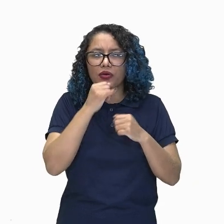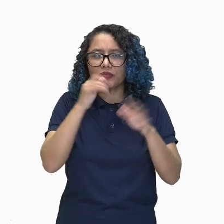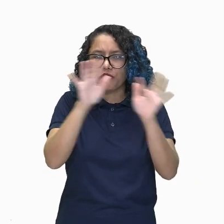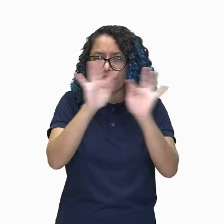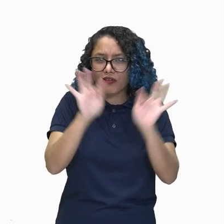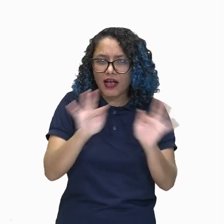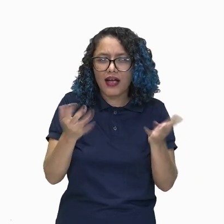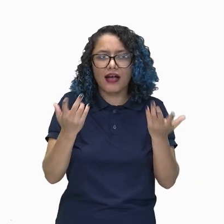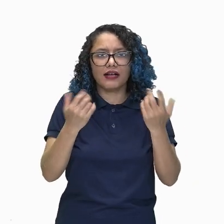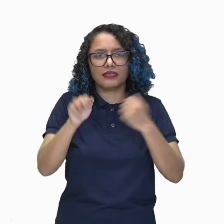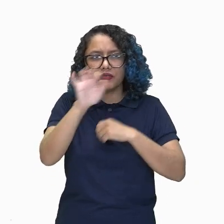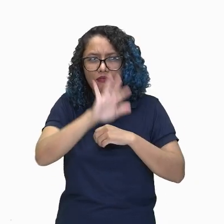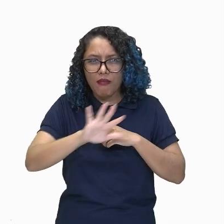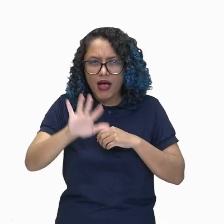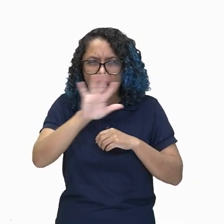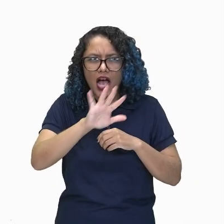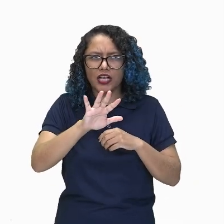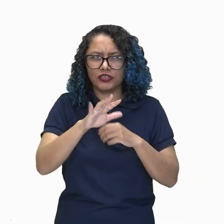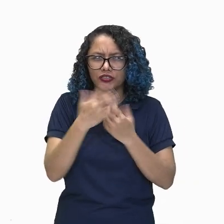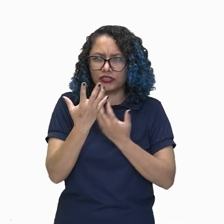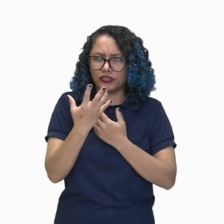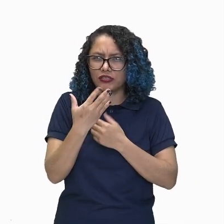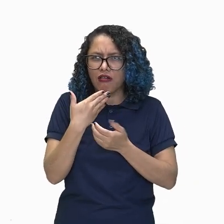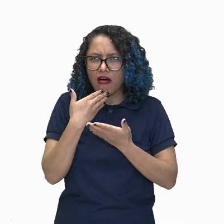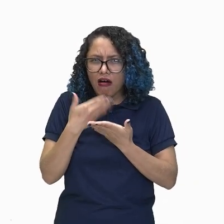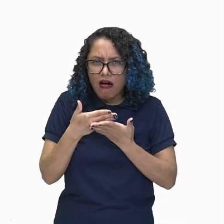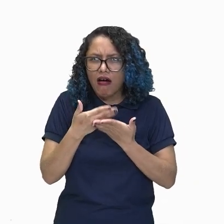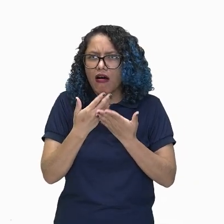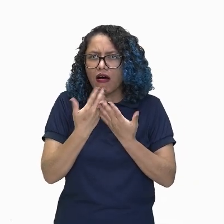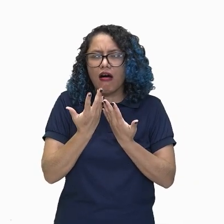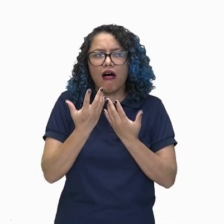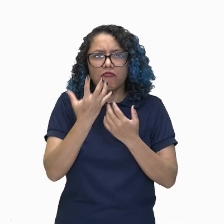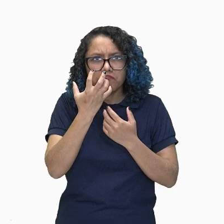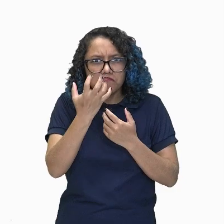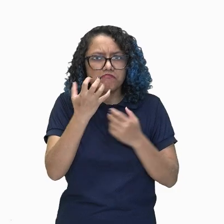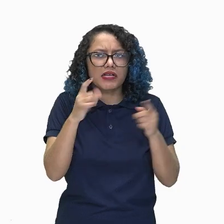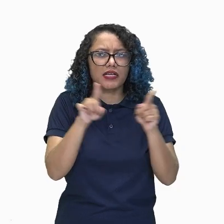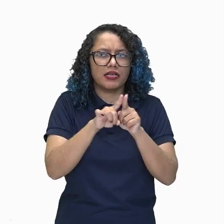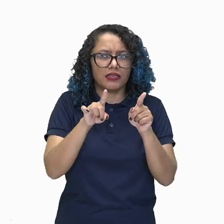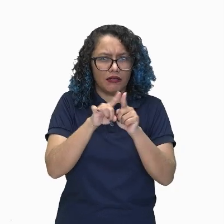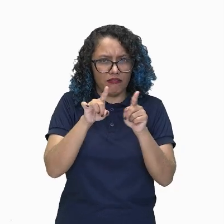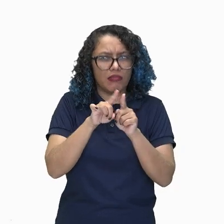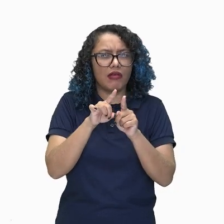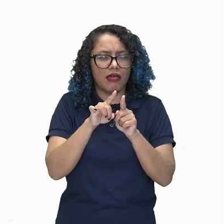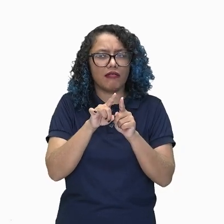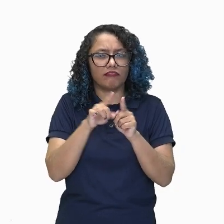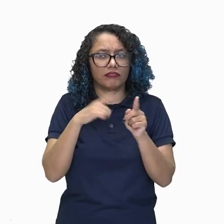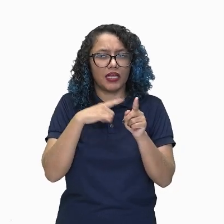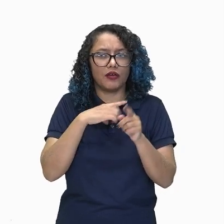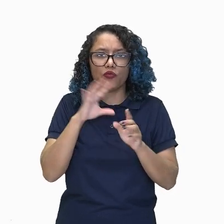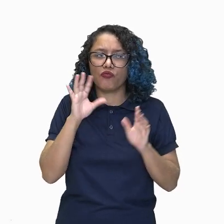imagens impactantes, com a intenção de influenciar diretamente a ação do receptor.